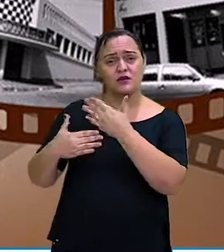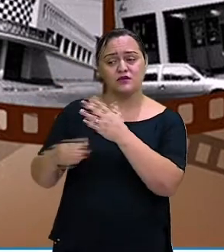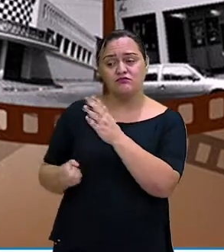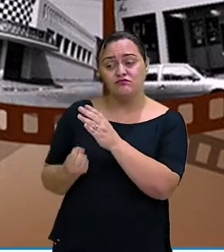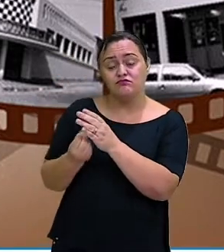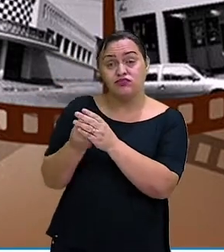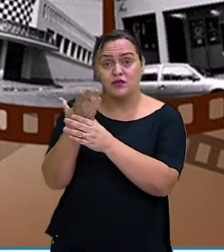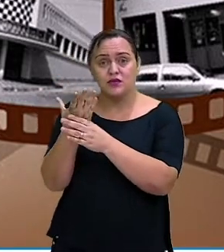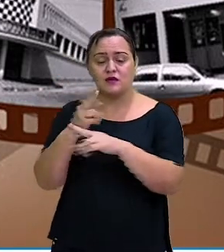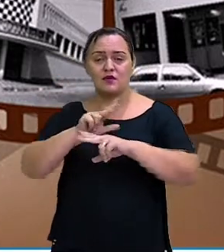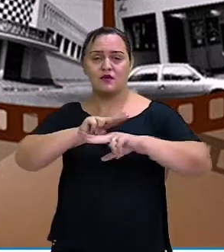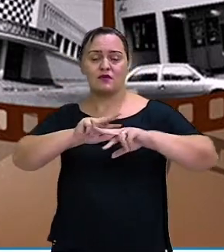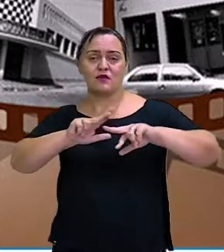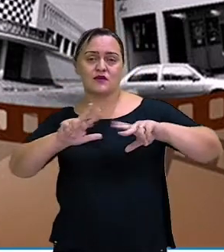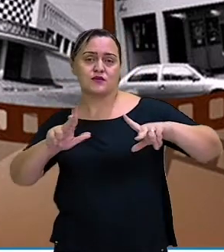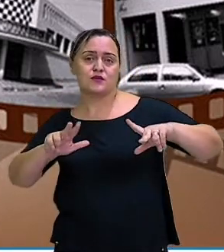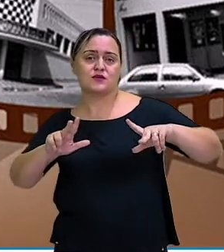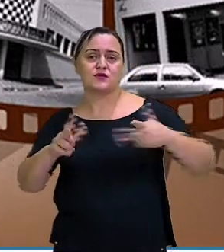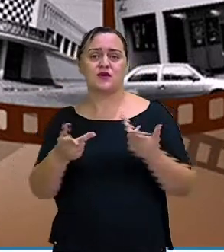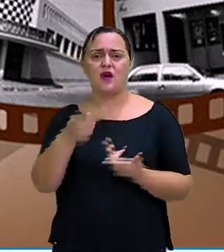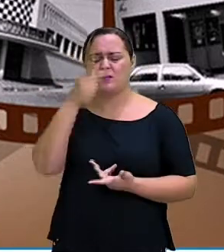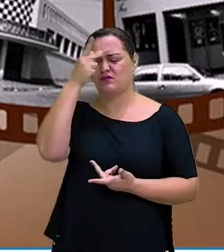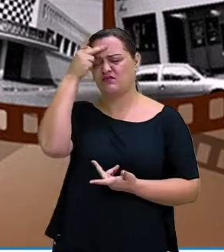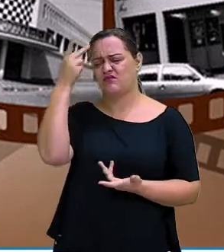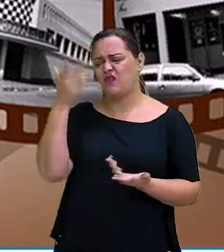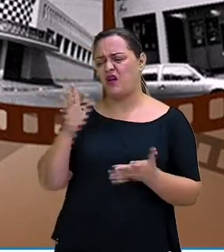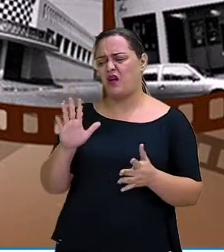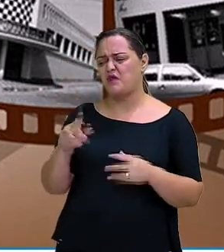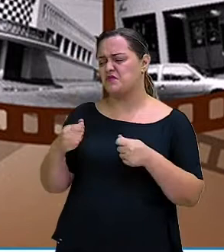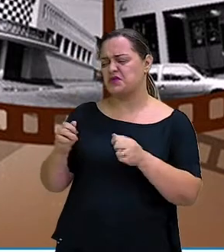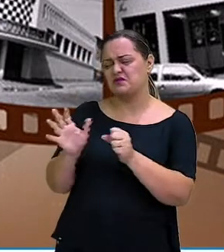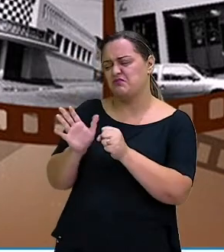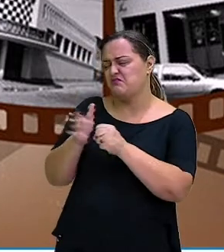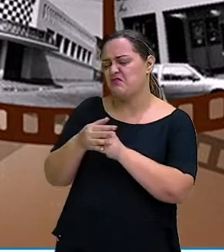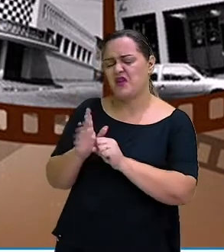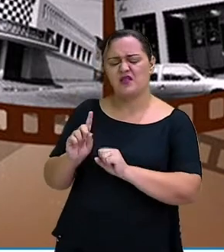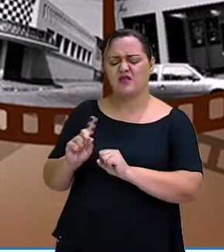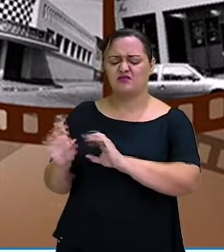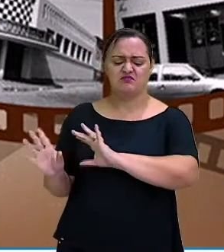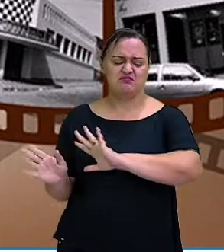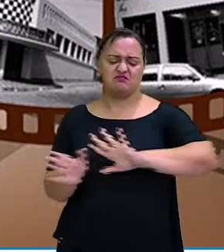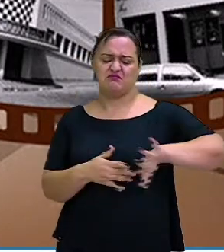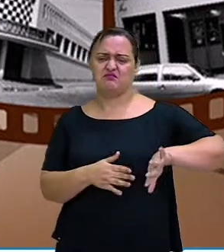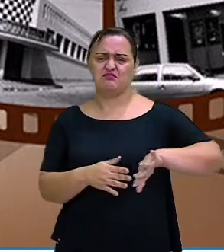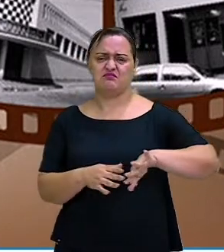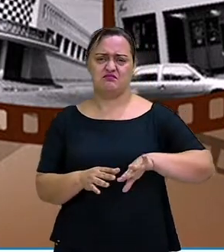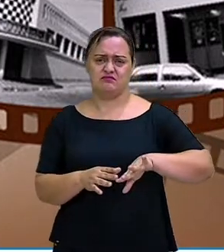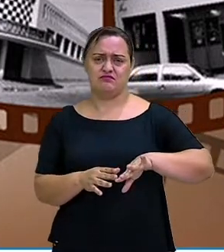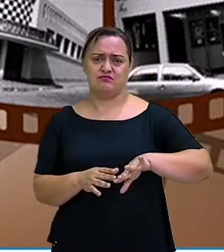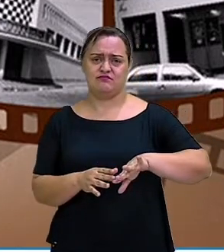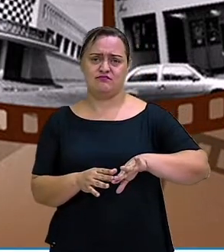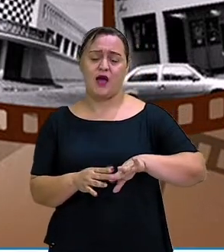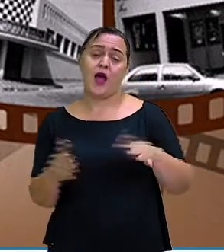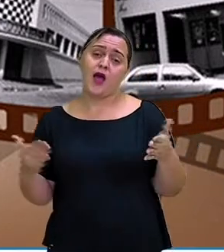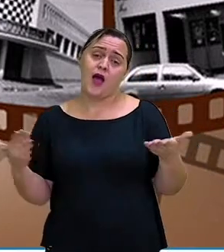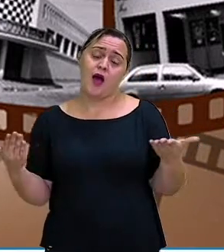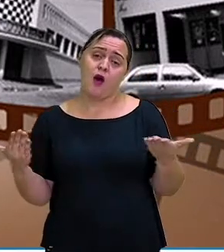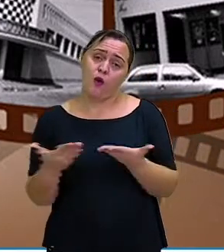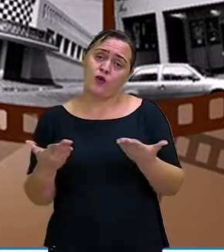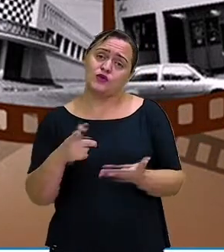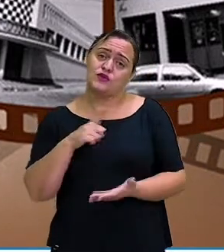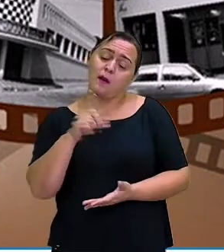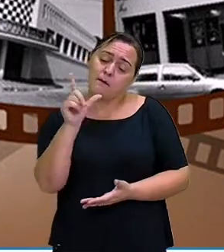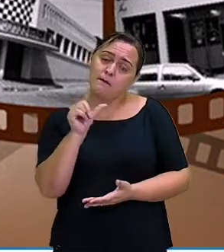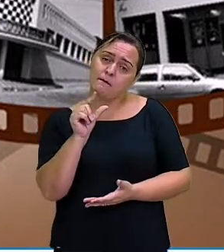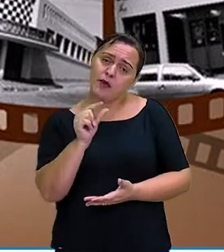não acreditavam tanto naquilo, que aquilo poderia se perpetuar, se permanecer. Paulo Augusto afirma